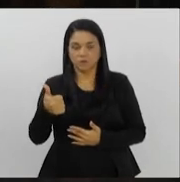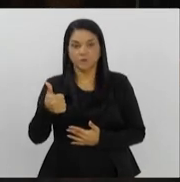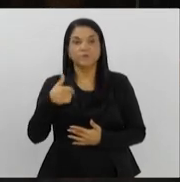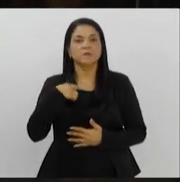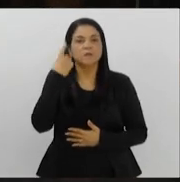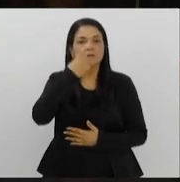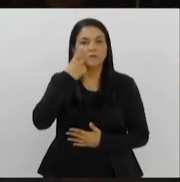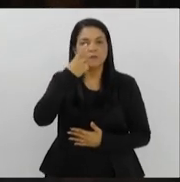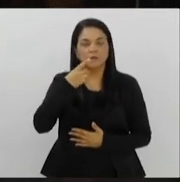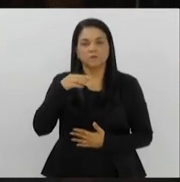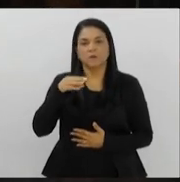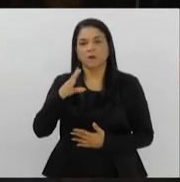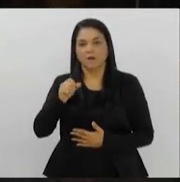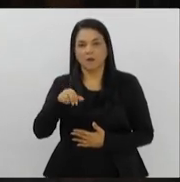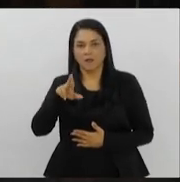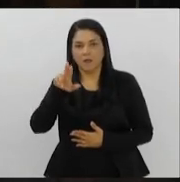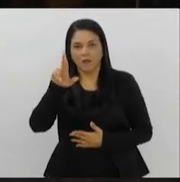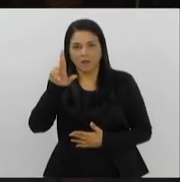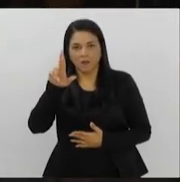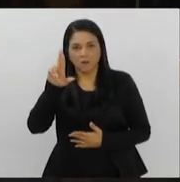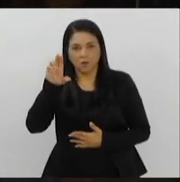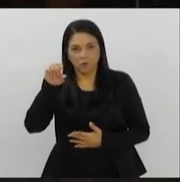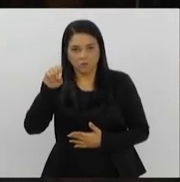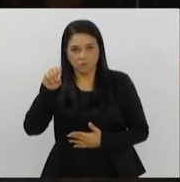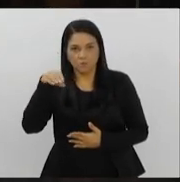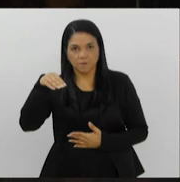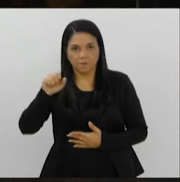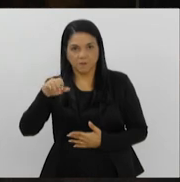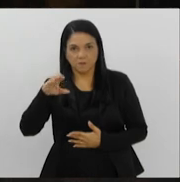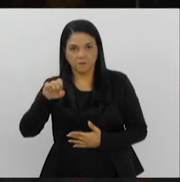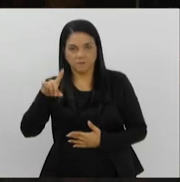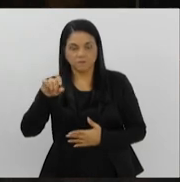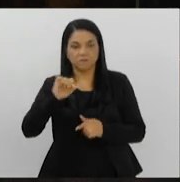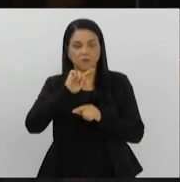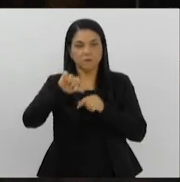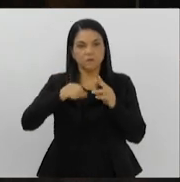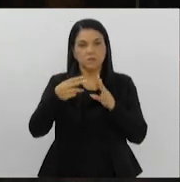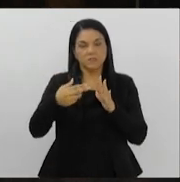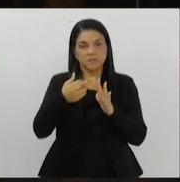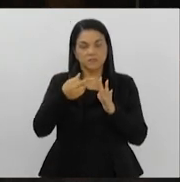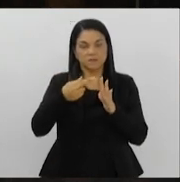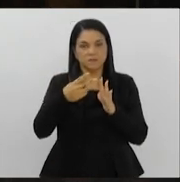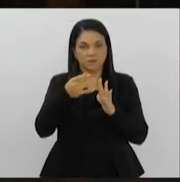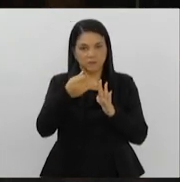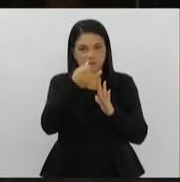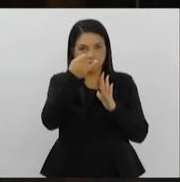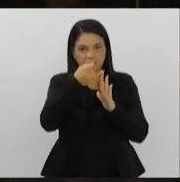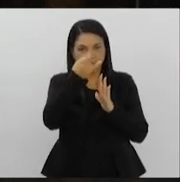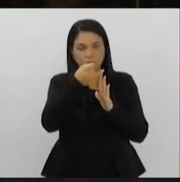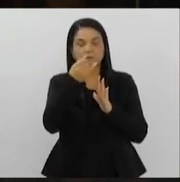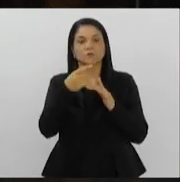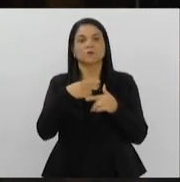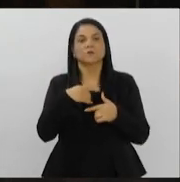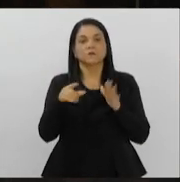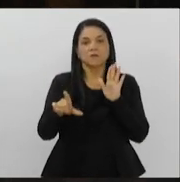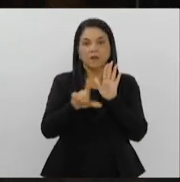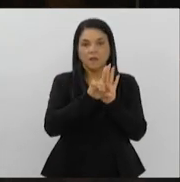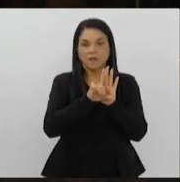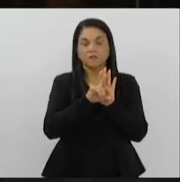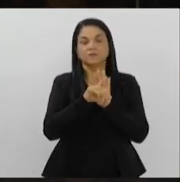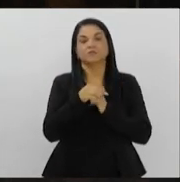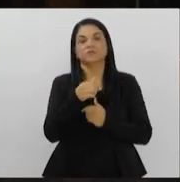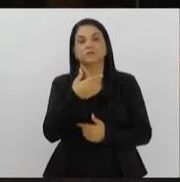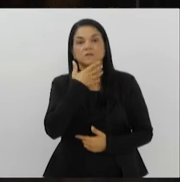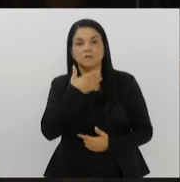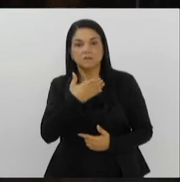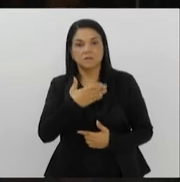Carlos Macedo, que altera o inciso do artigo 1º da Lei Estadual 8.244, de 10 de